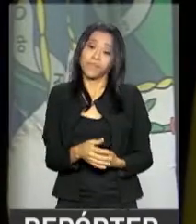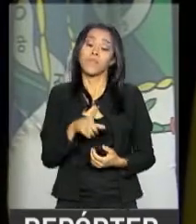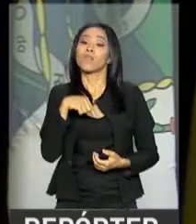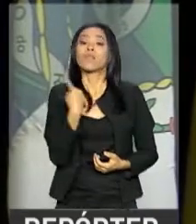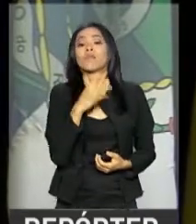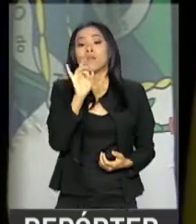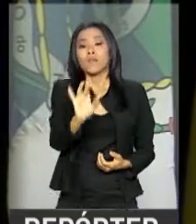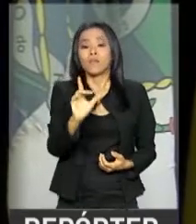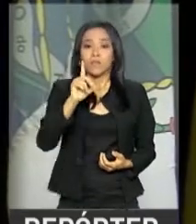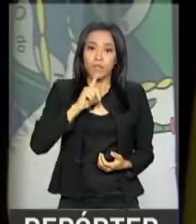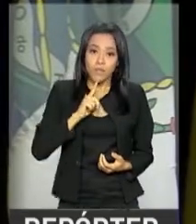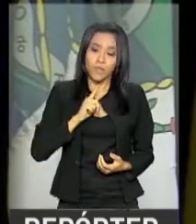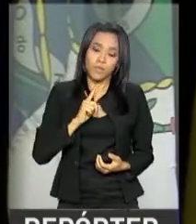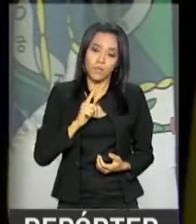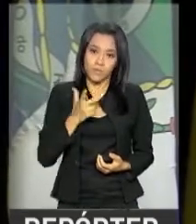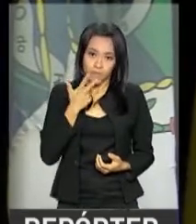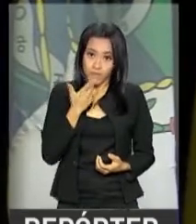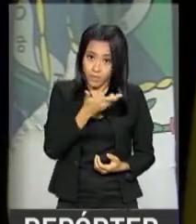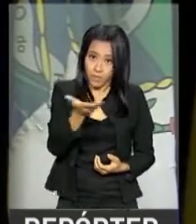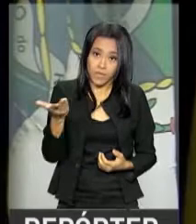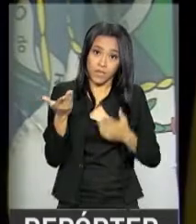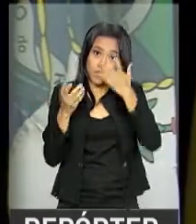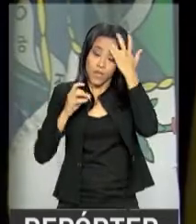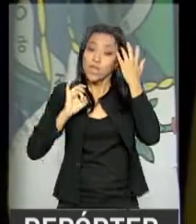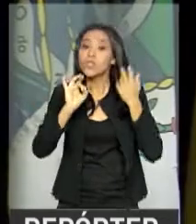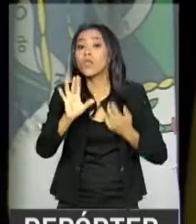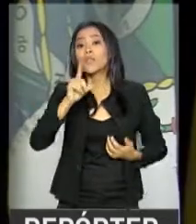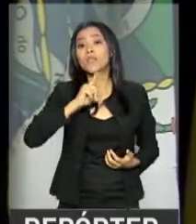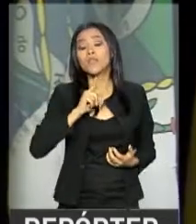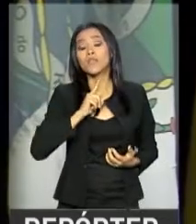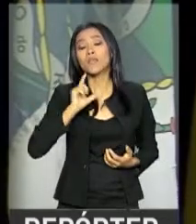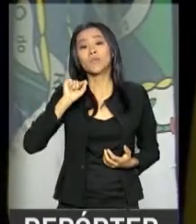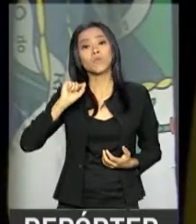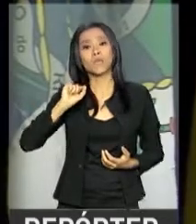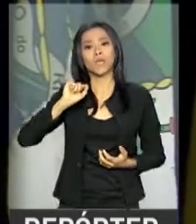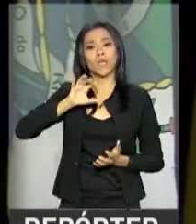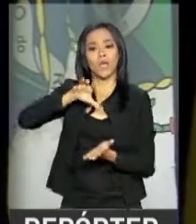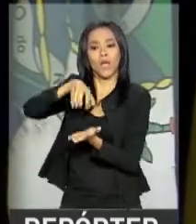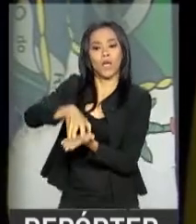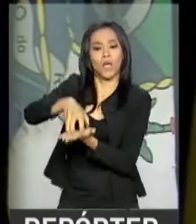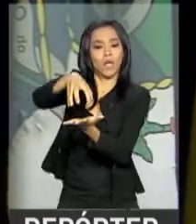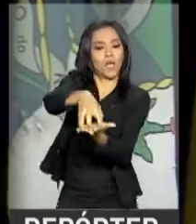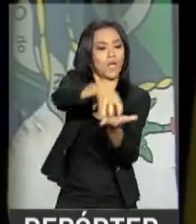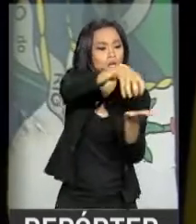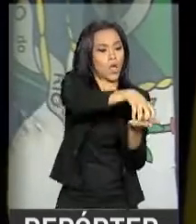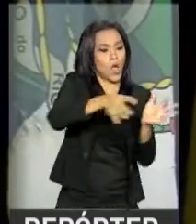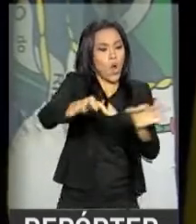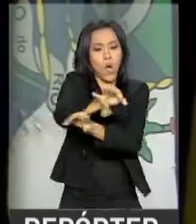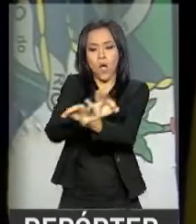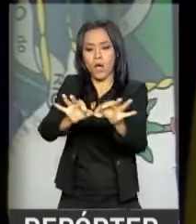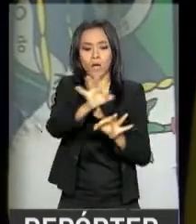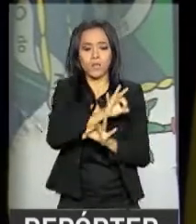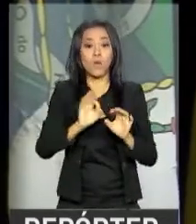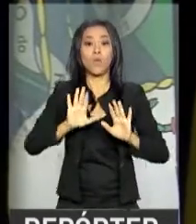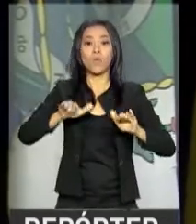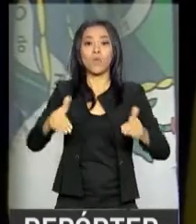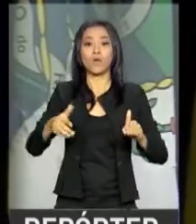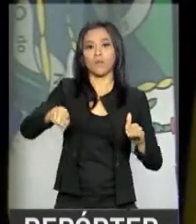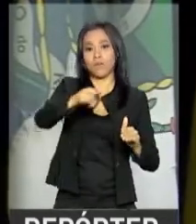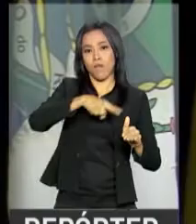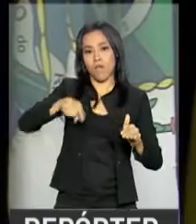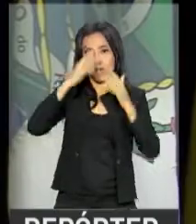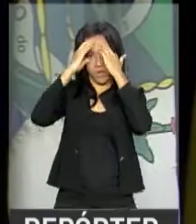é me permitam dizer nós só temos organização é quando você tem cumprimento restrito